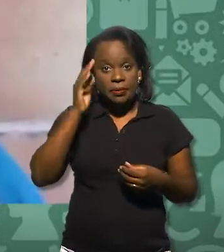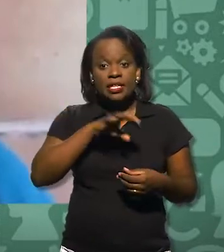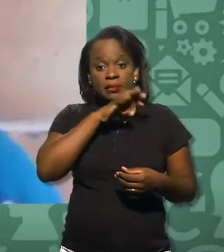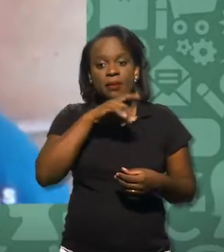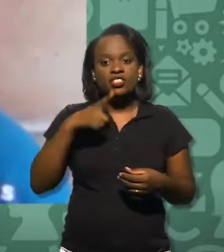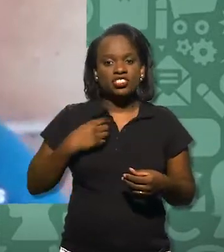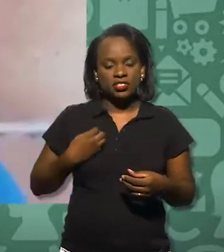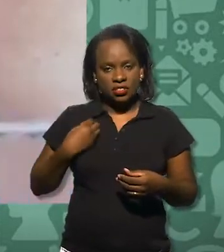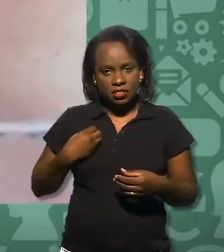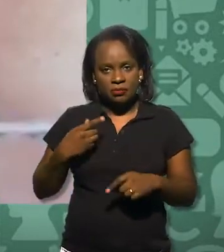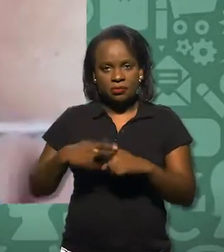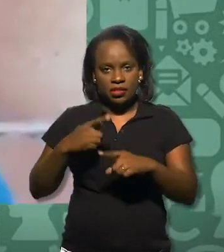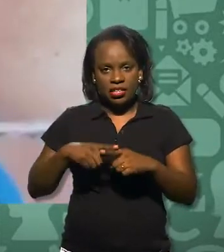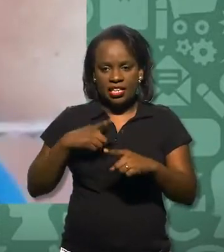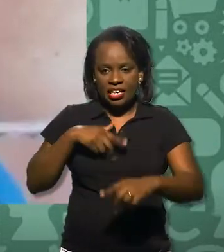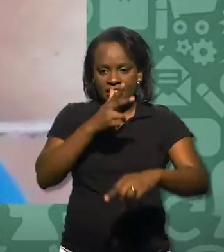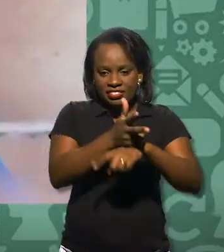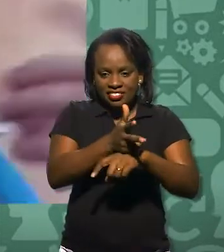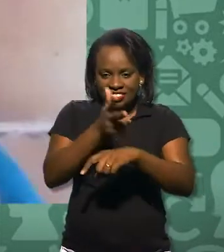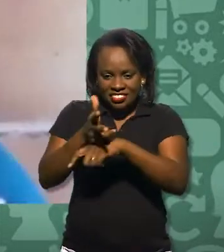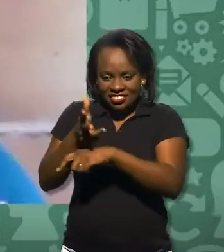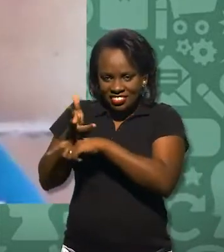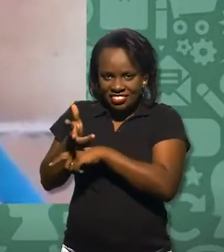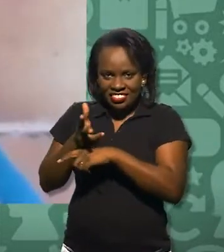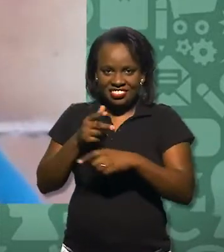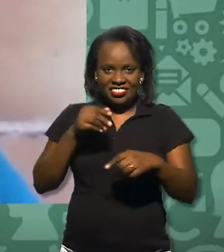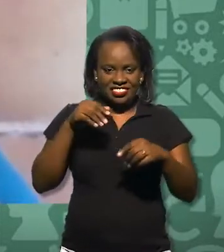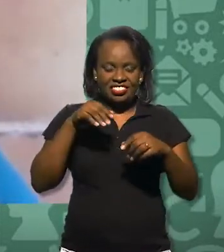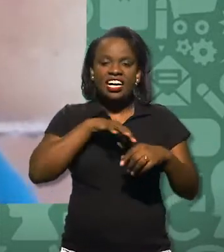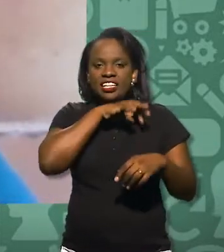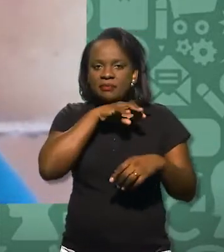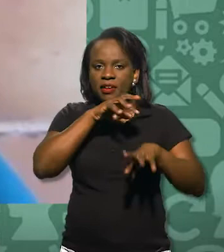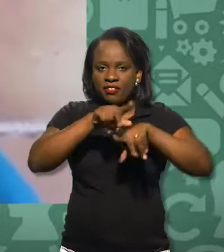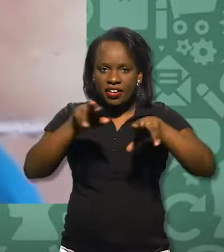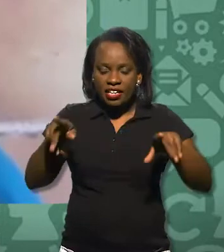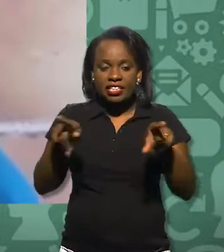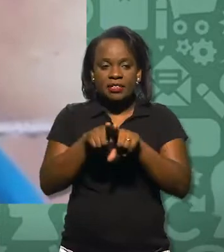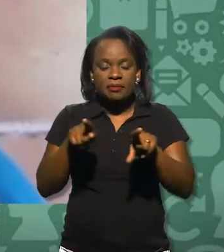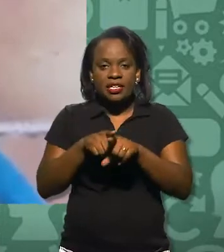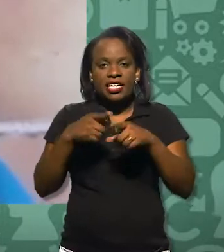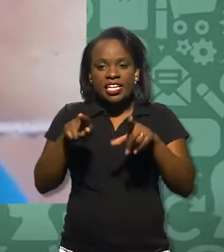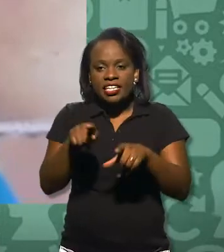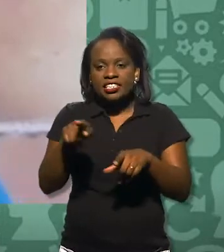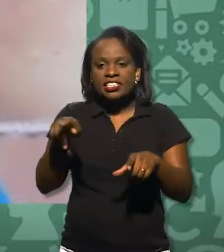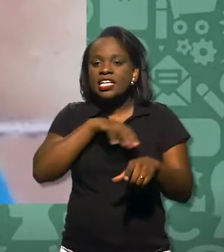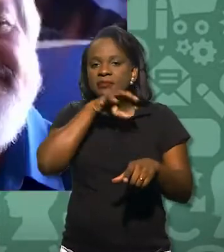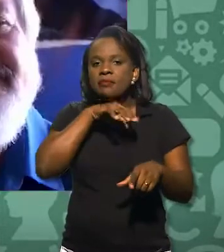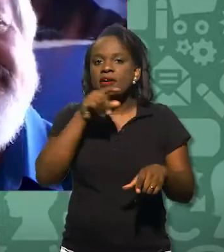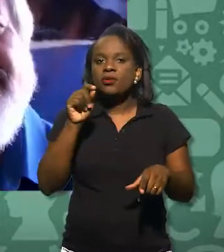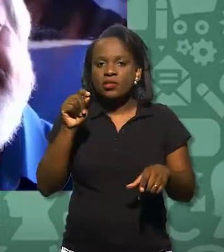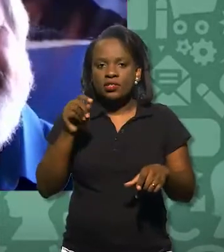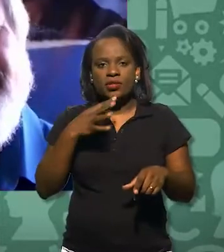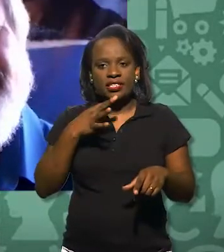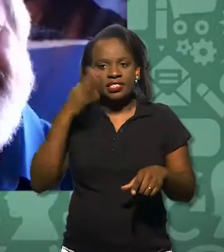gente sabe que eles estão ali, porque nós temos câmeras para fazer o monitoramento da fauna, mas eles ficavam, né? Eles conhecem